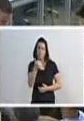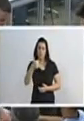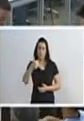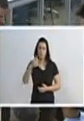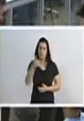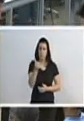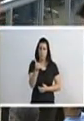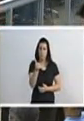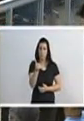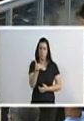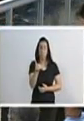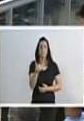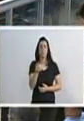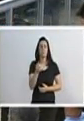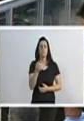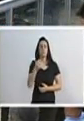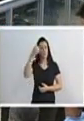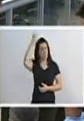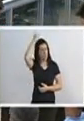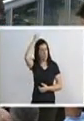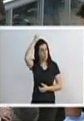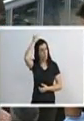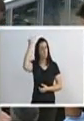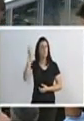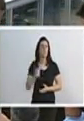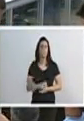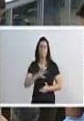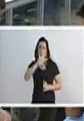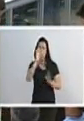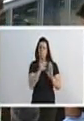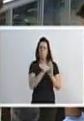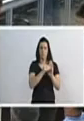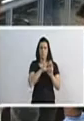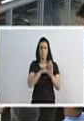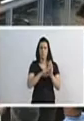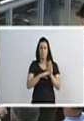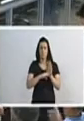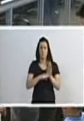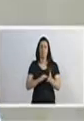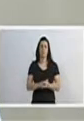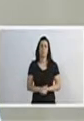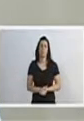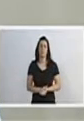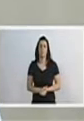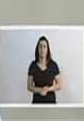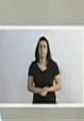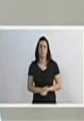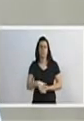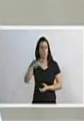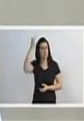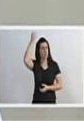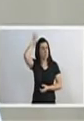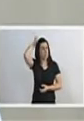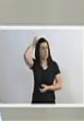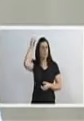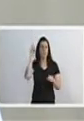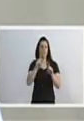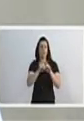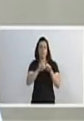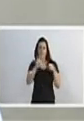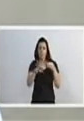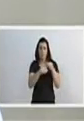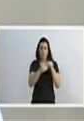1.616, de autoria da vereadora Evelyn Ruscher. A ordem do dia. No caso do projeto da vereadora Evelyn Ruscher, também tem a emenda